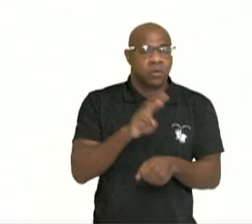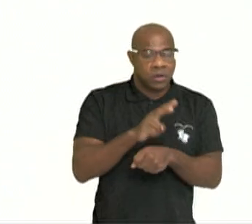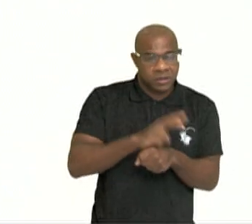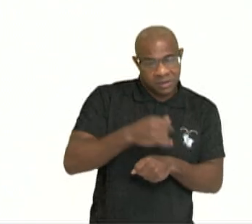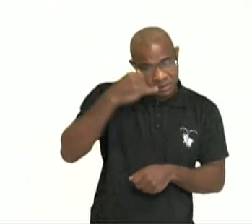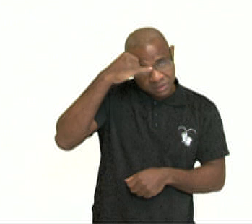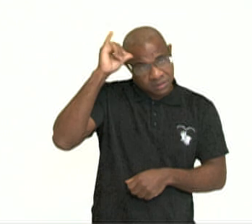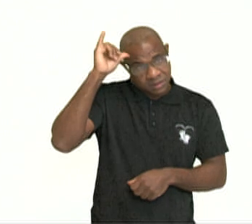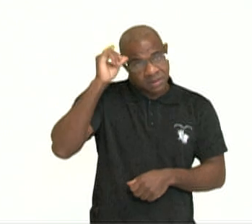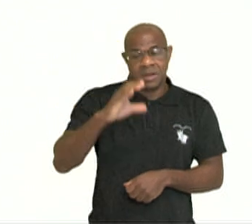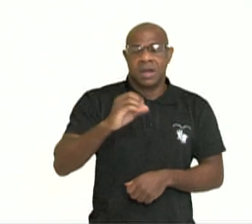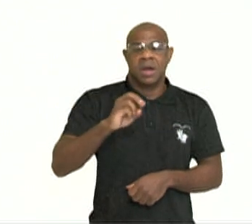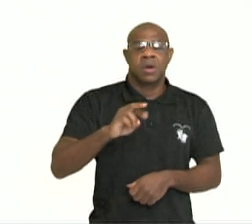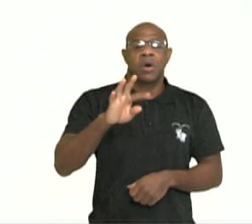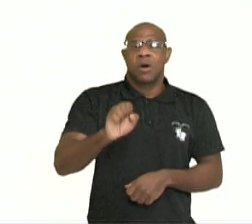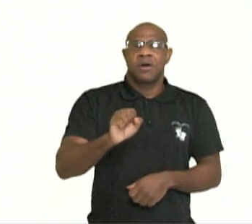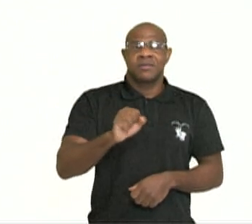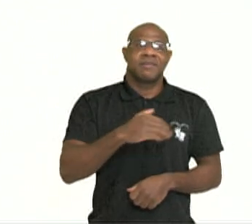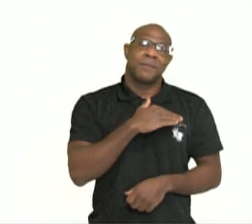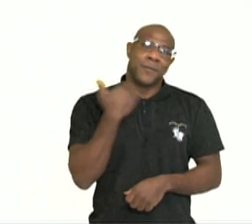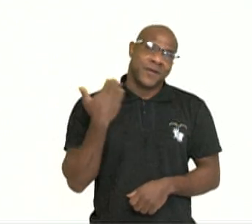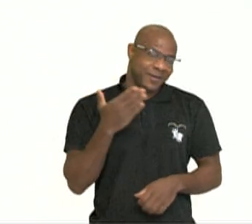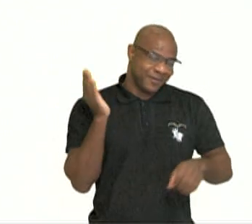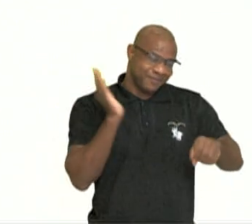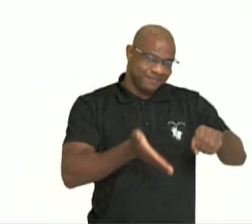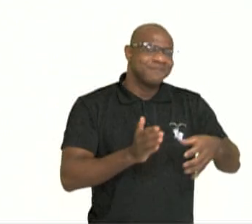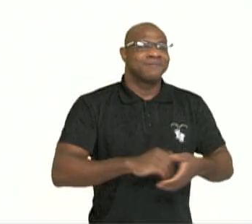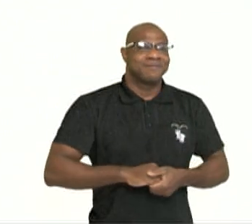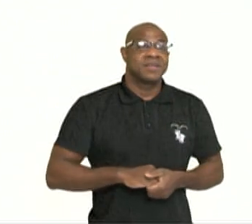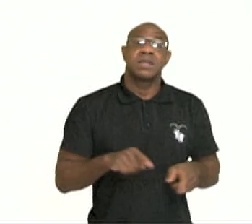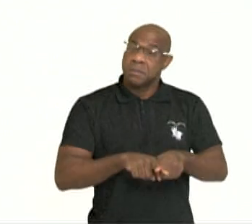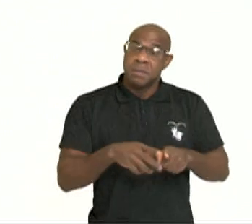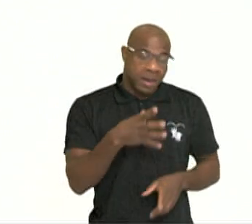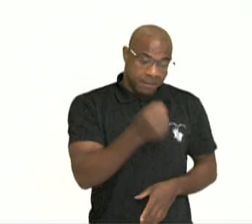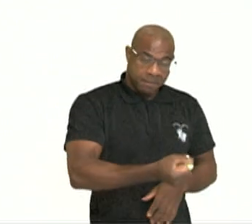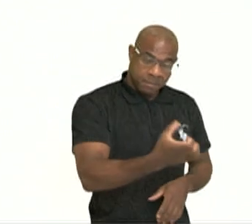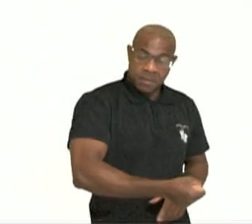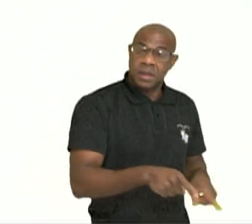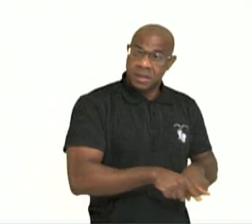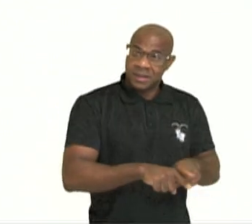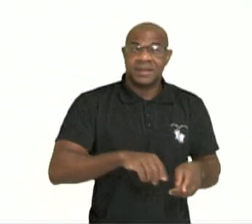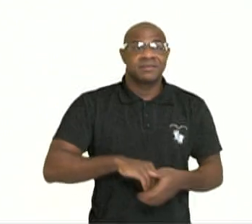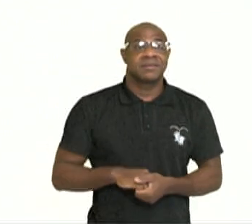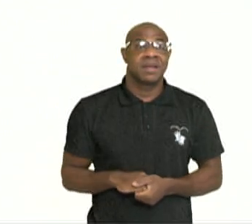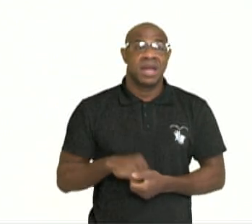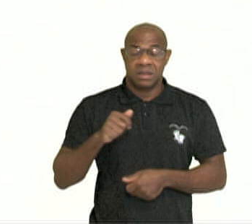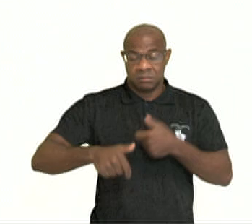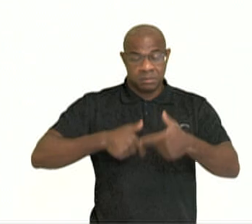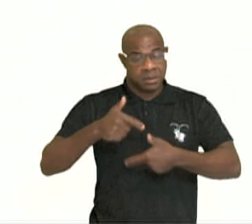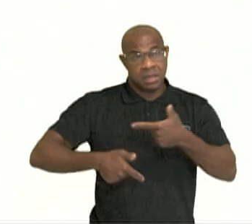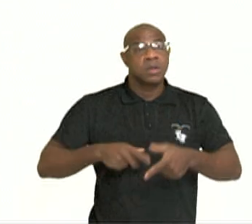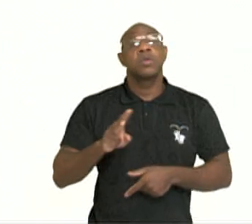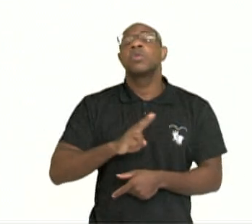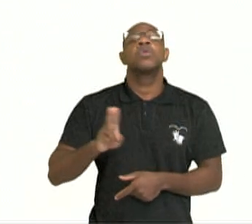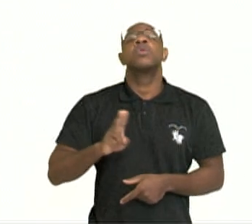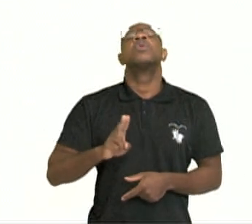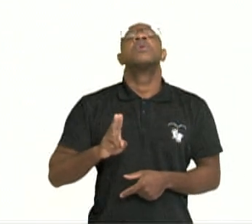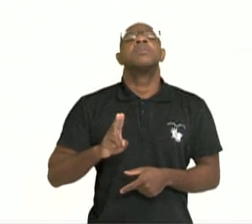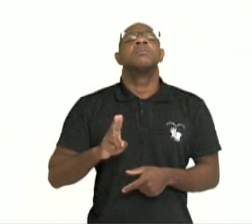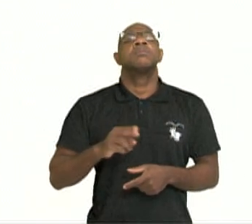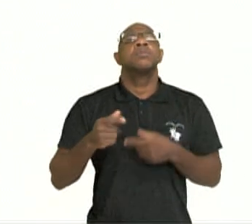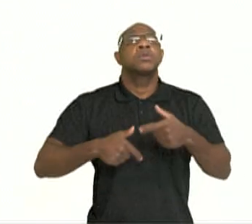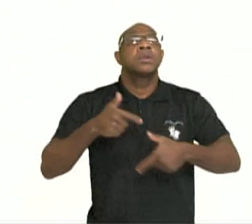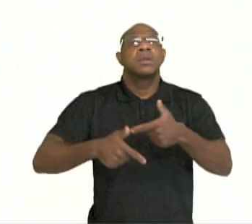gado para corte, mas também para retirada de leite. Essa atividade pode ser considerada